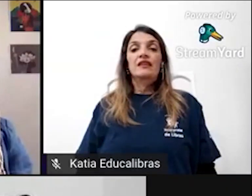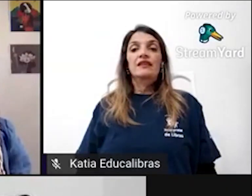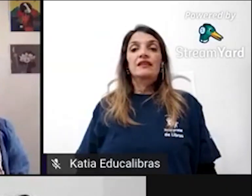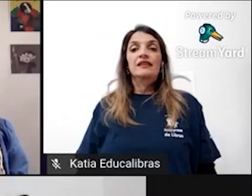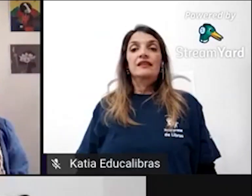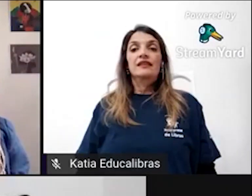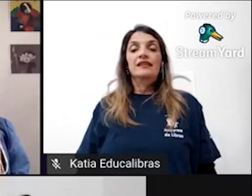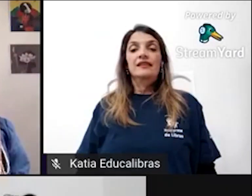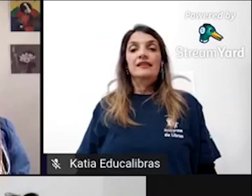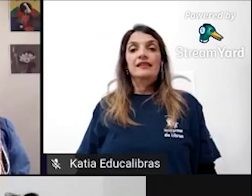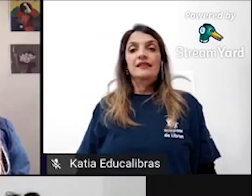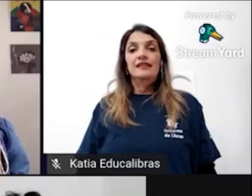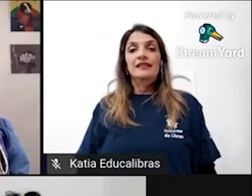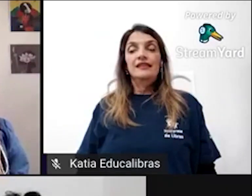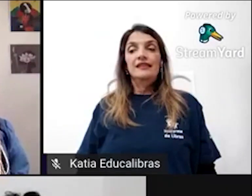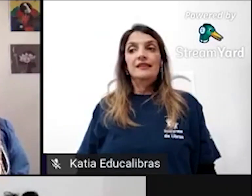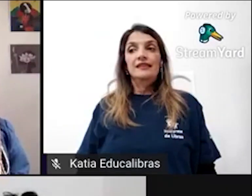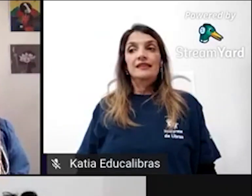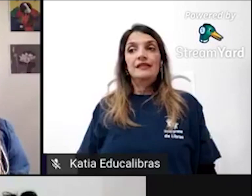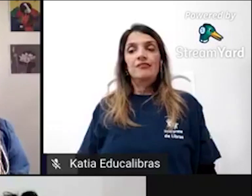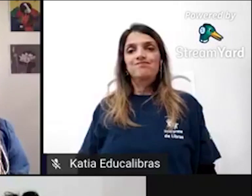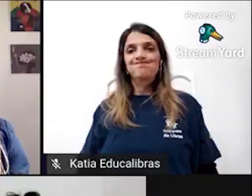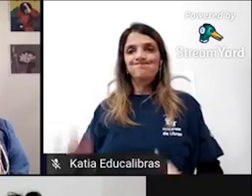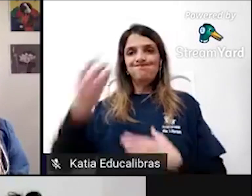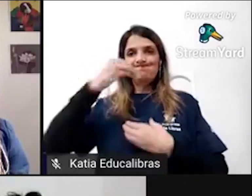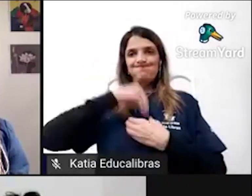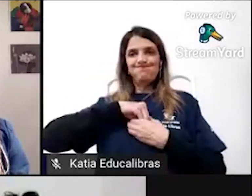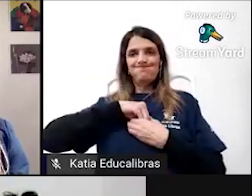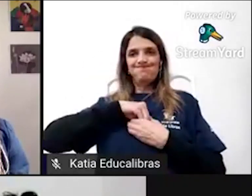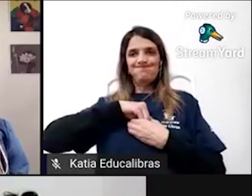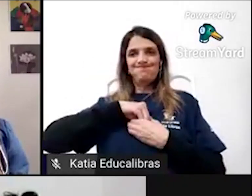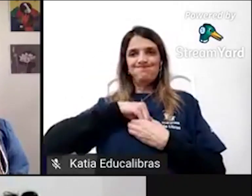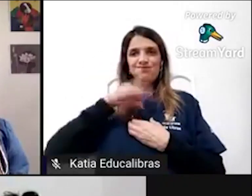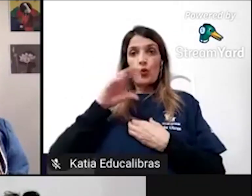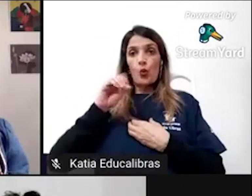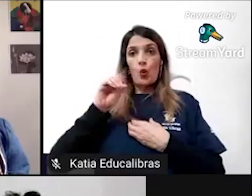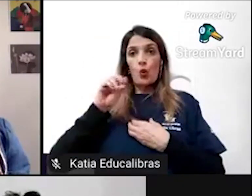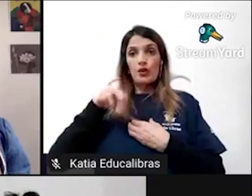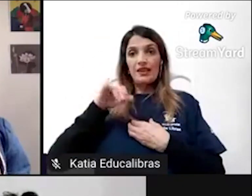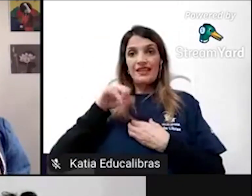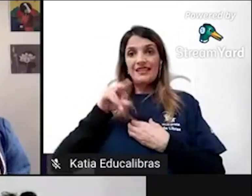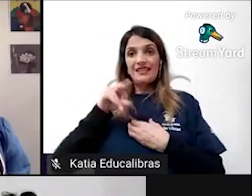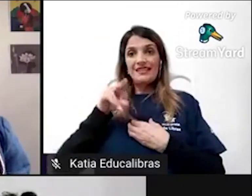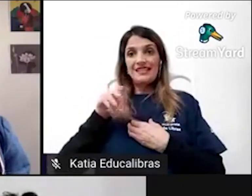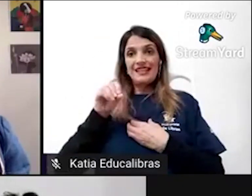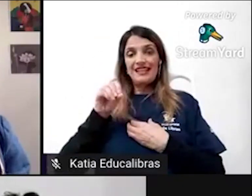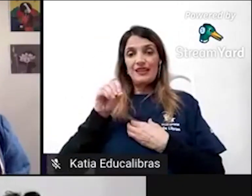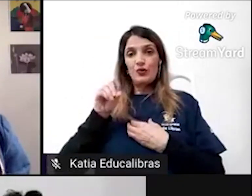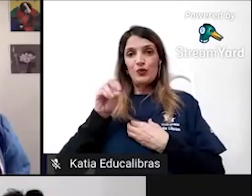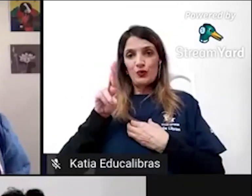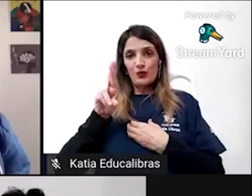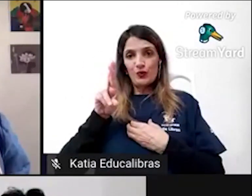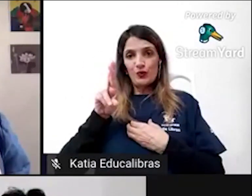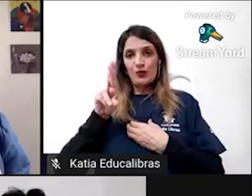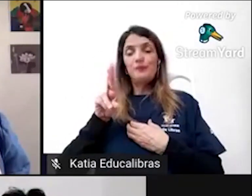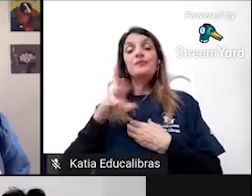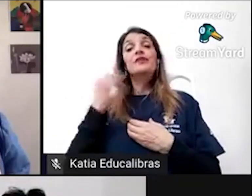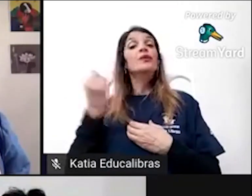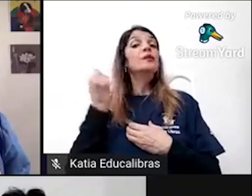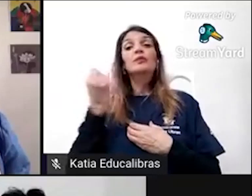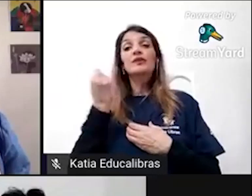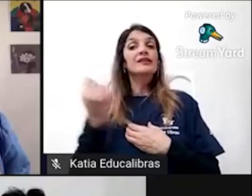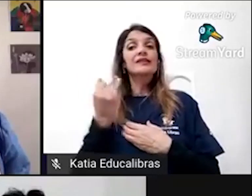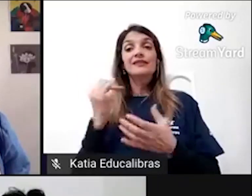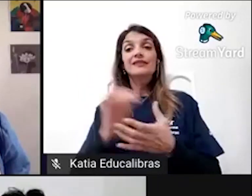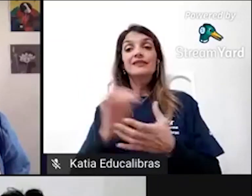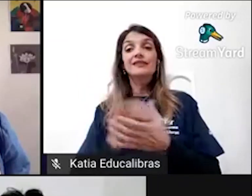E essa coisa de termos em nós entronizados, né, o colonizador, isso que eu ia falar. Daí a importância de a